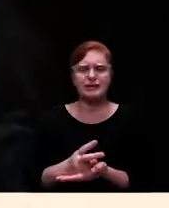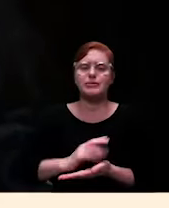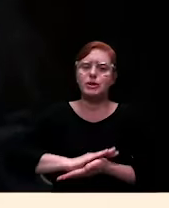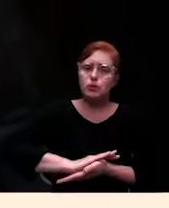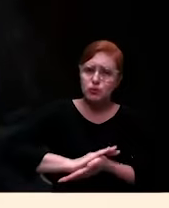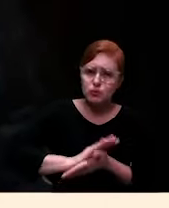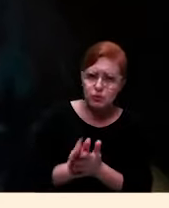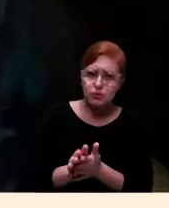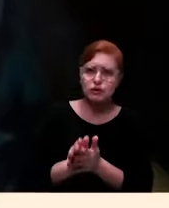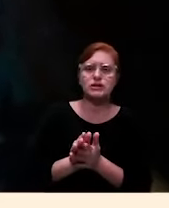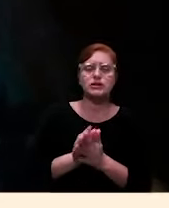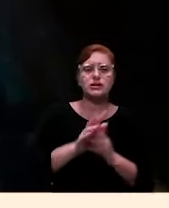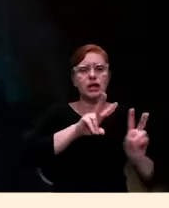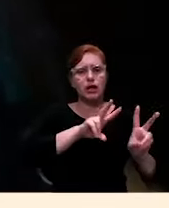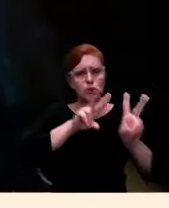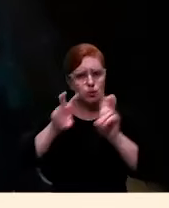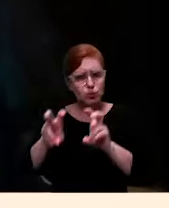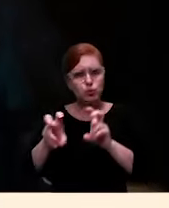sempre fomos